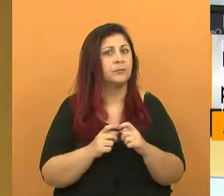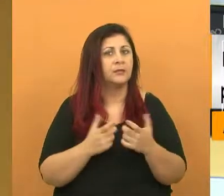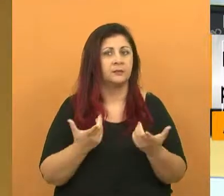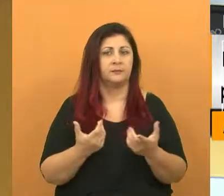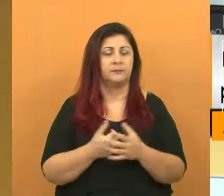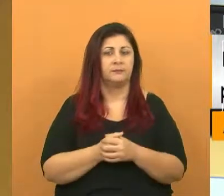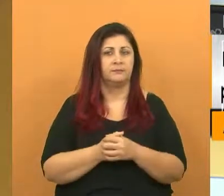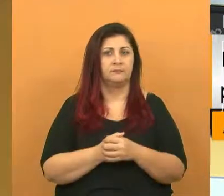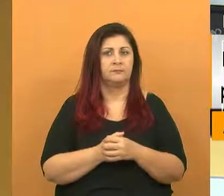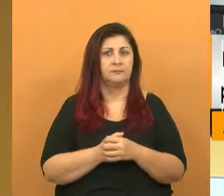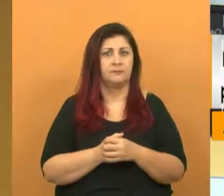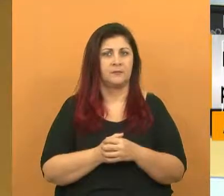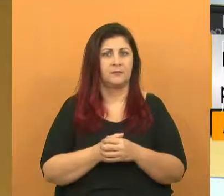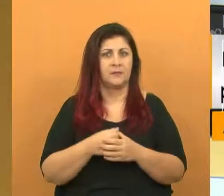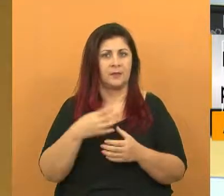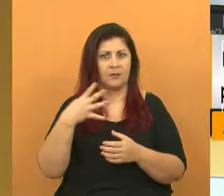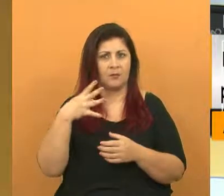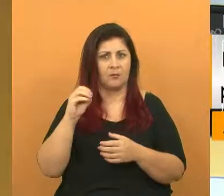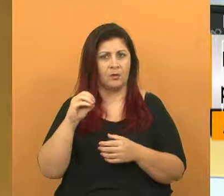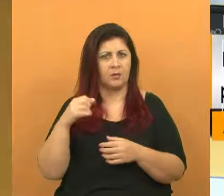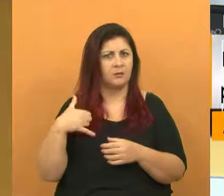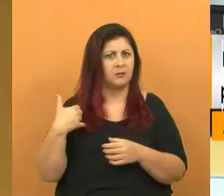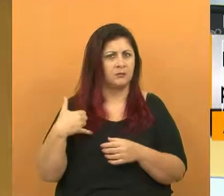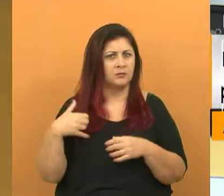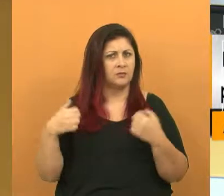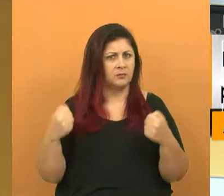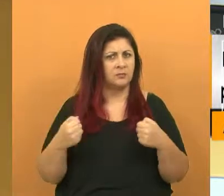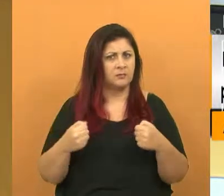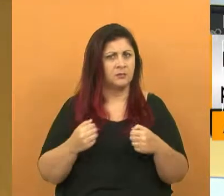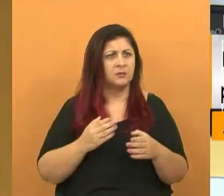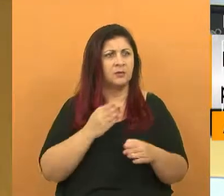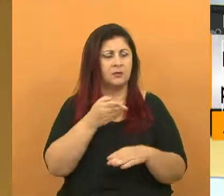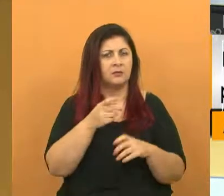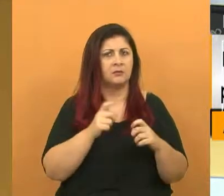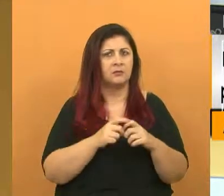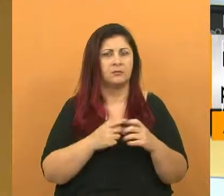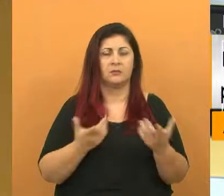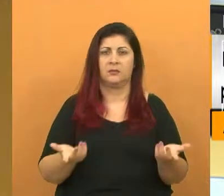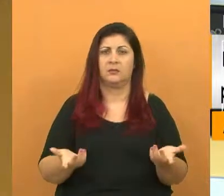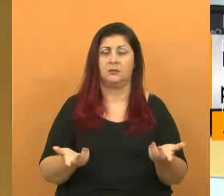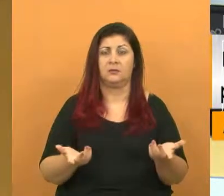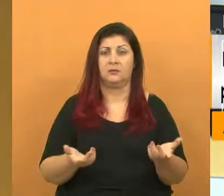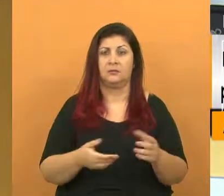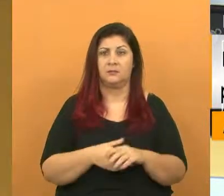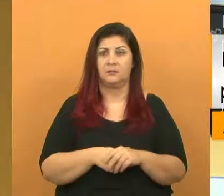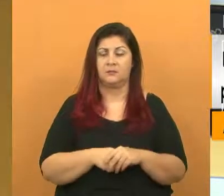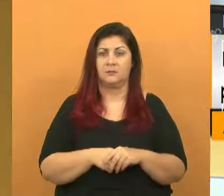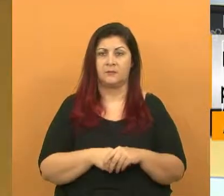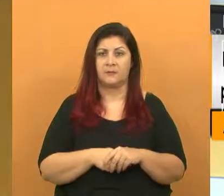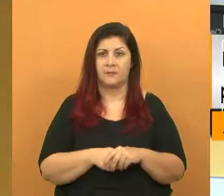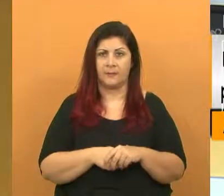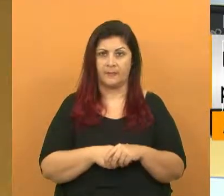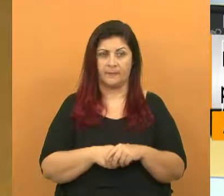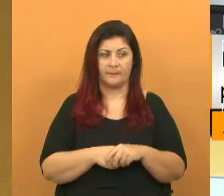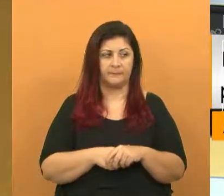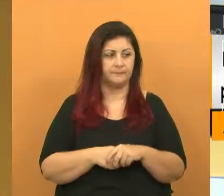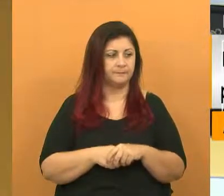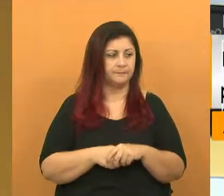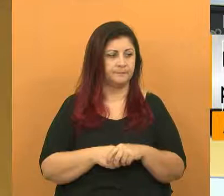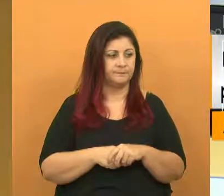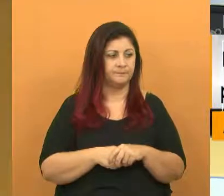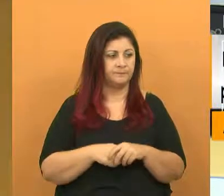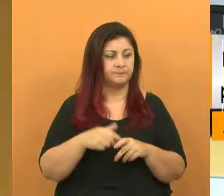que não seja de 40 anos, ele tem que ir no médico, ele não tem lógica. Mas só que eu fico, nesse momento, eu